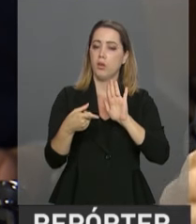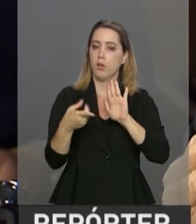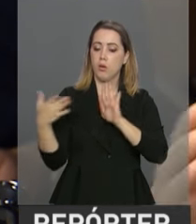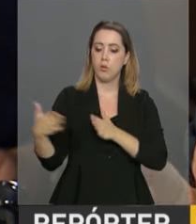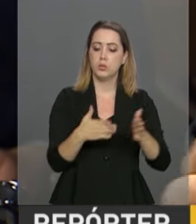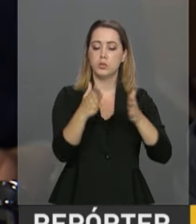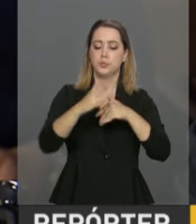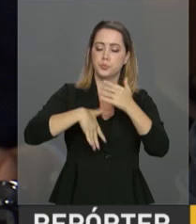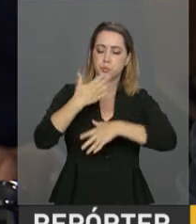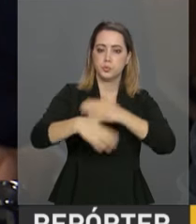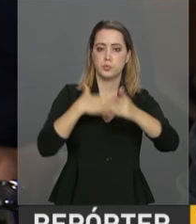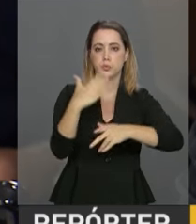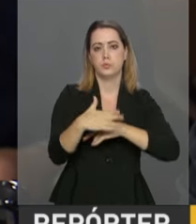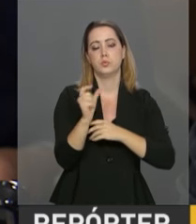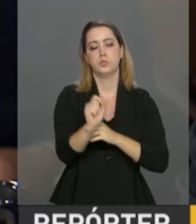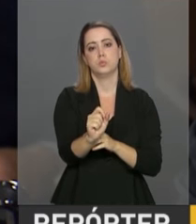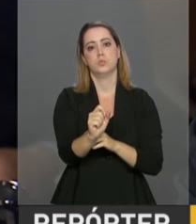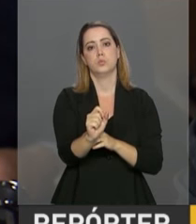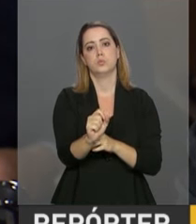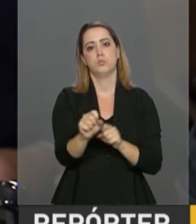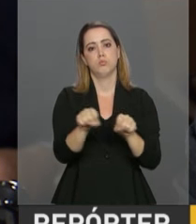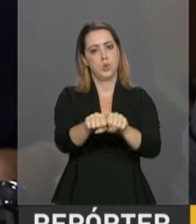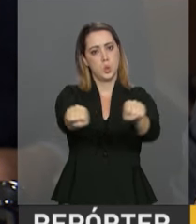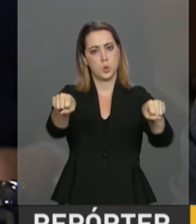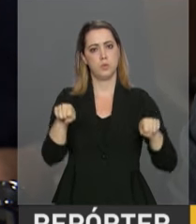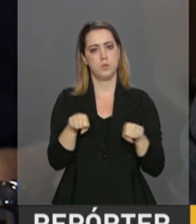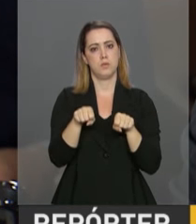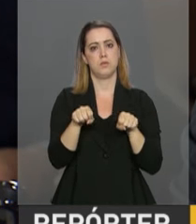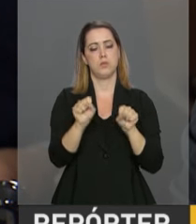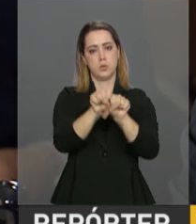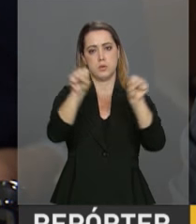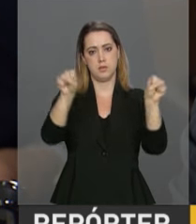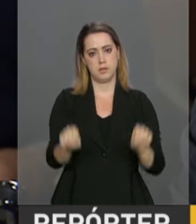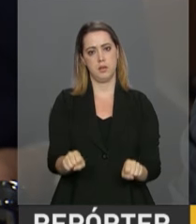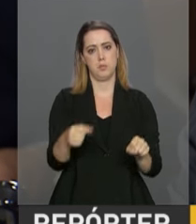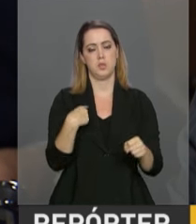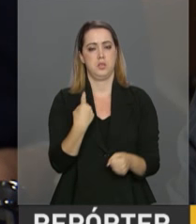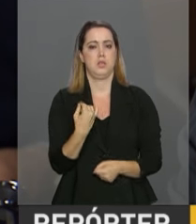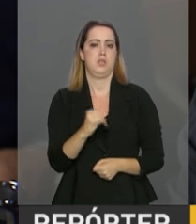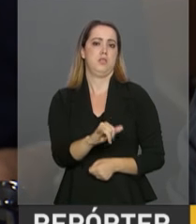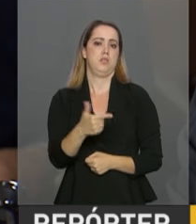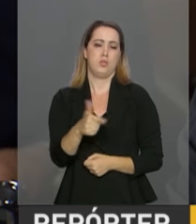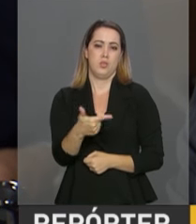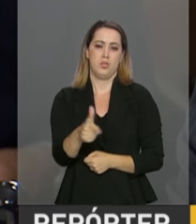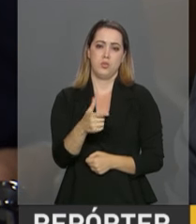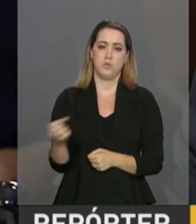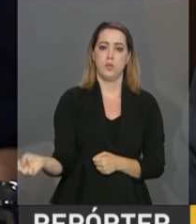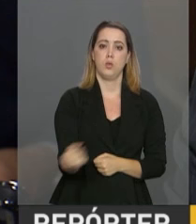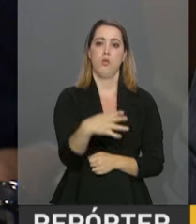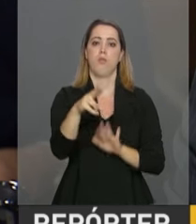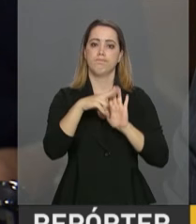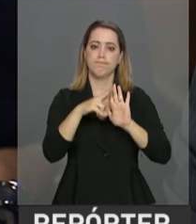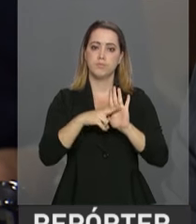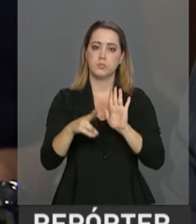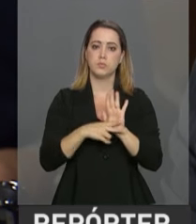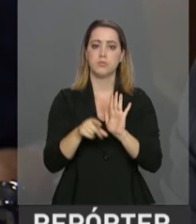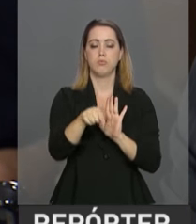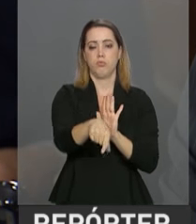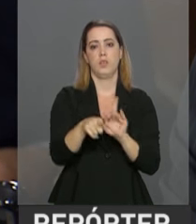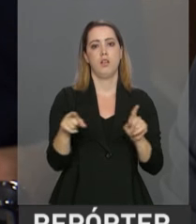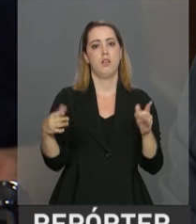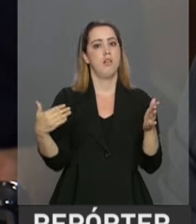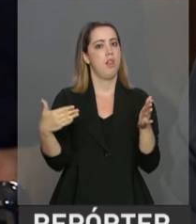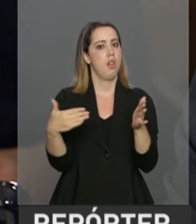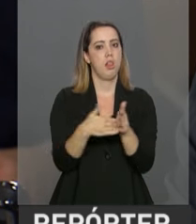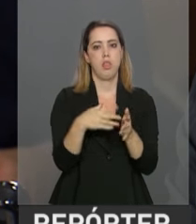da manutenção do sistema. Se nós não tivermos a reforma do sistema, ele só sobra no